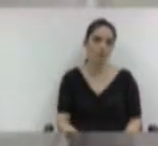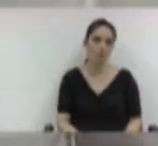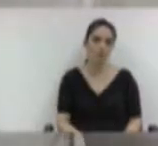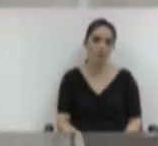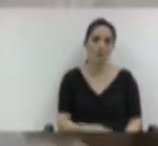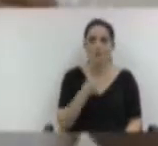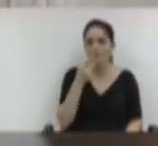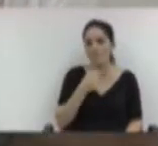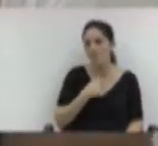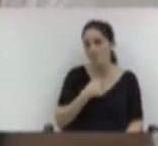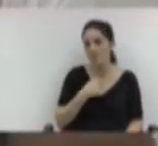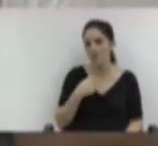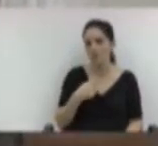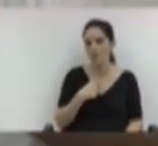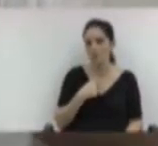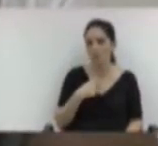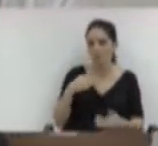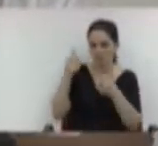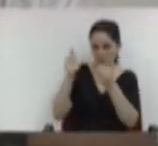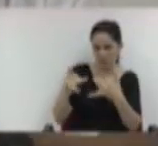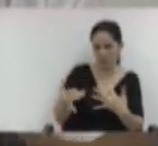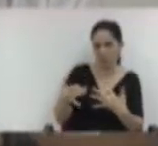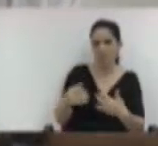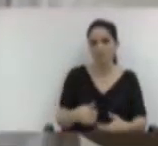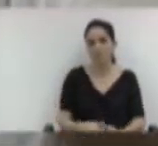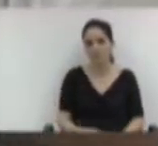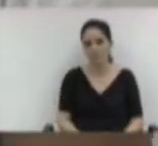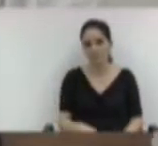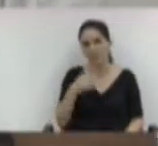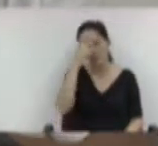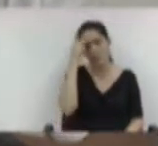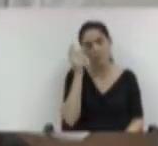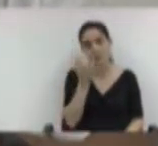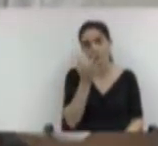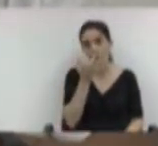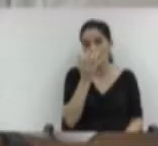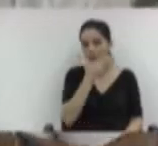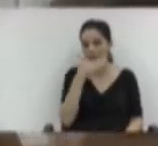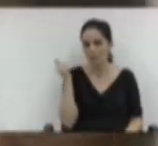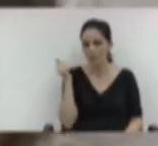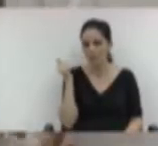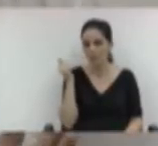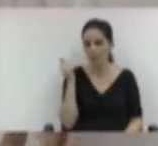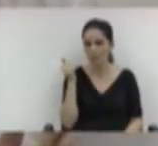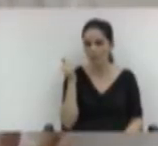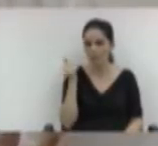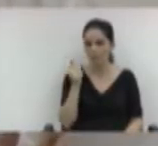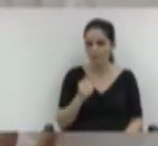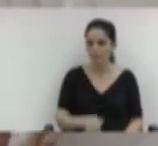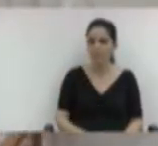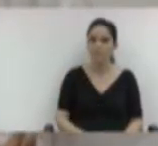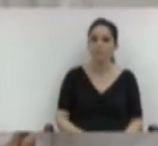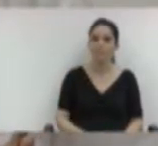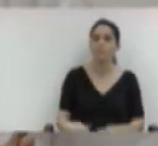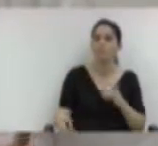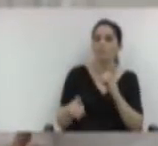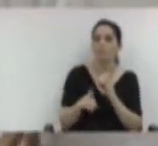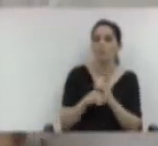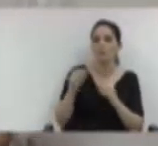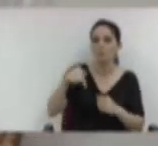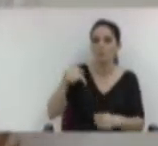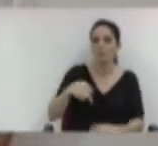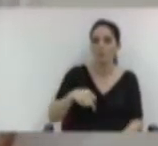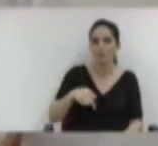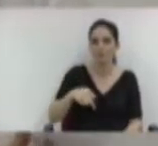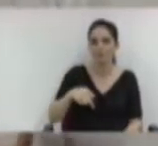para a sociedade. Pessoas que querem ver as coisas melhor, procura o executivo. E as pessoas fazem isso, sabe, presidente